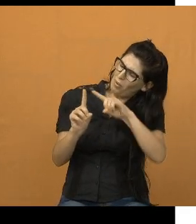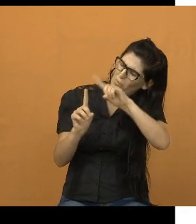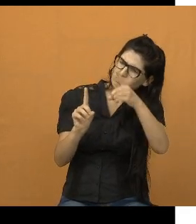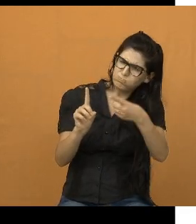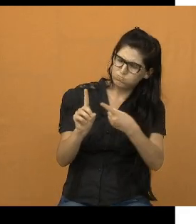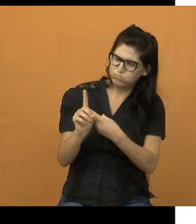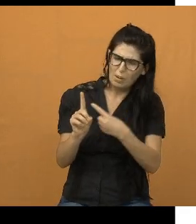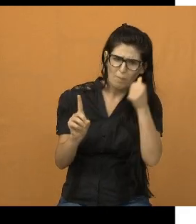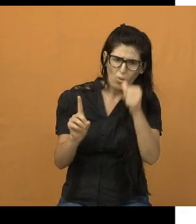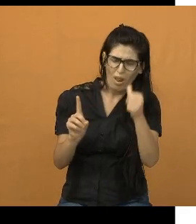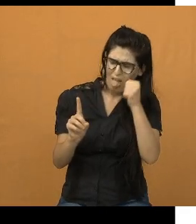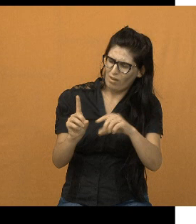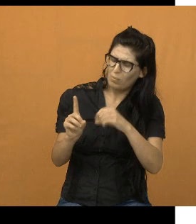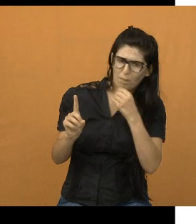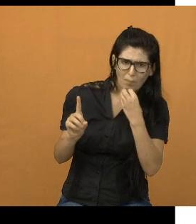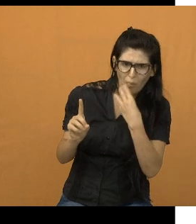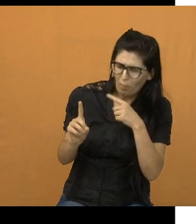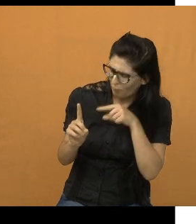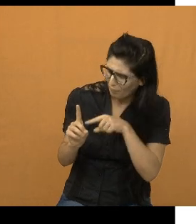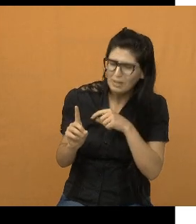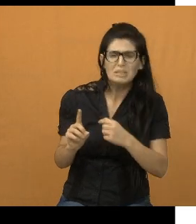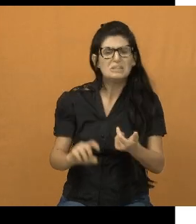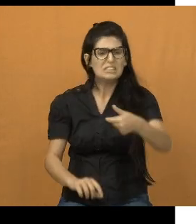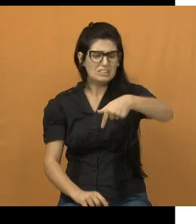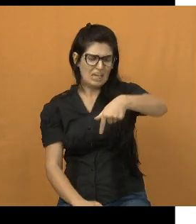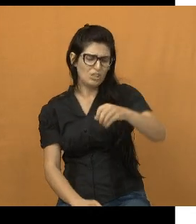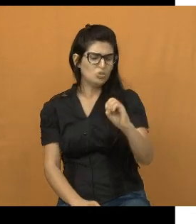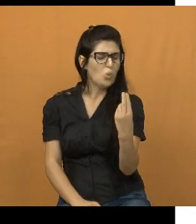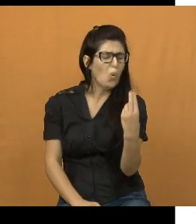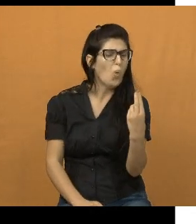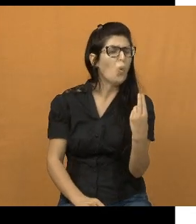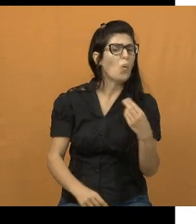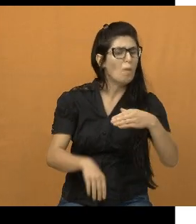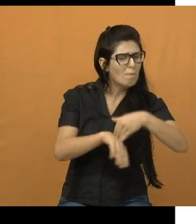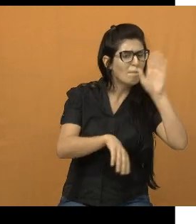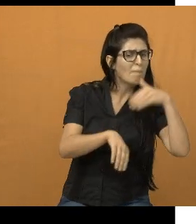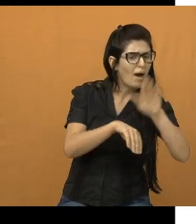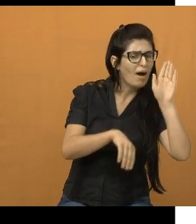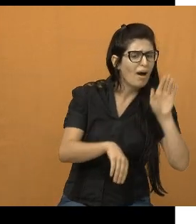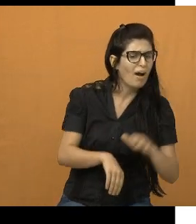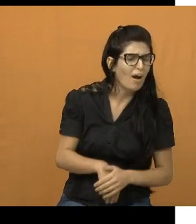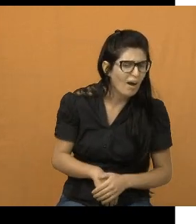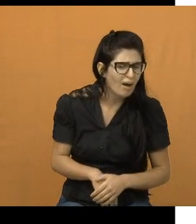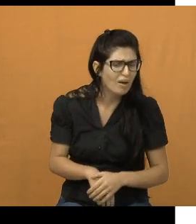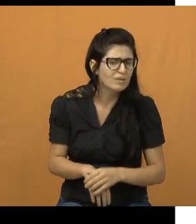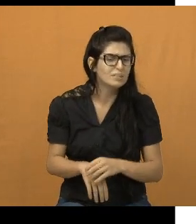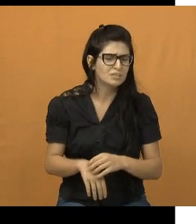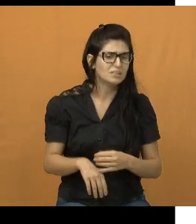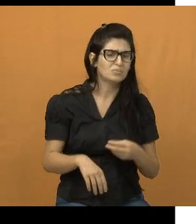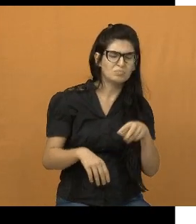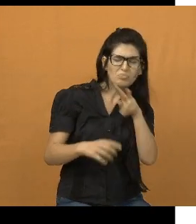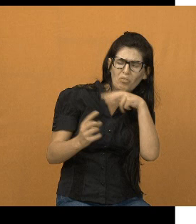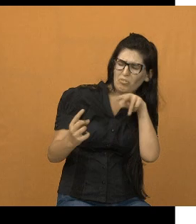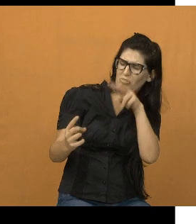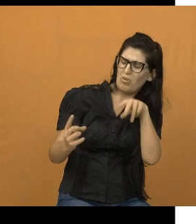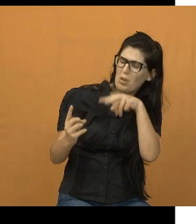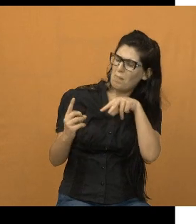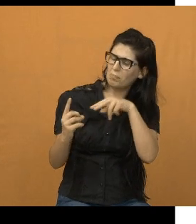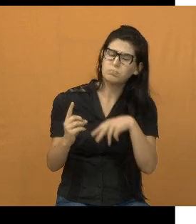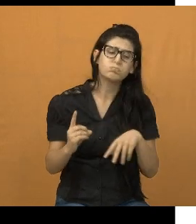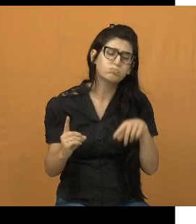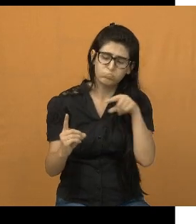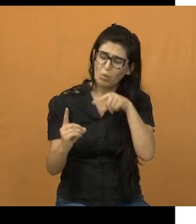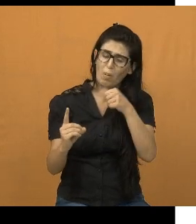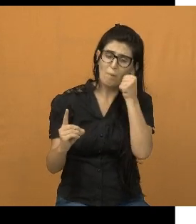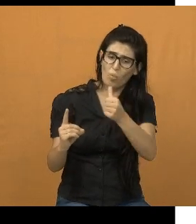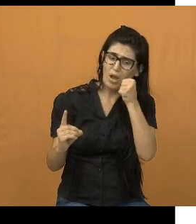de atendimentos, com 7 ou mais atendimentos de consultas de pré-natal, o que é o